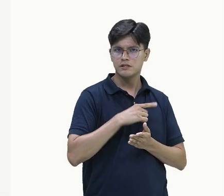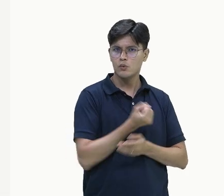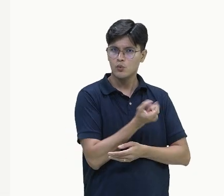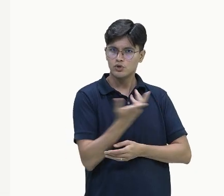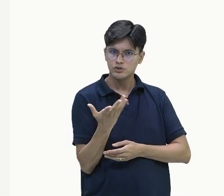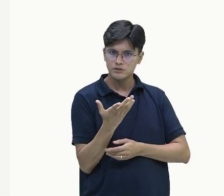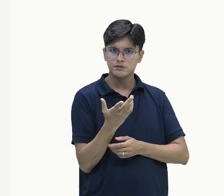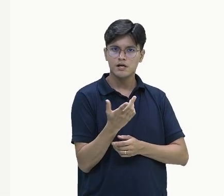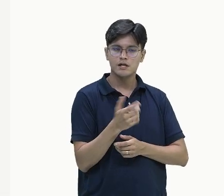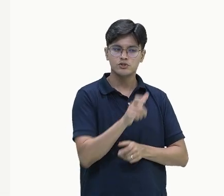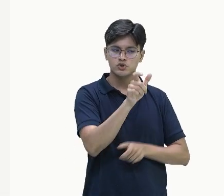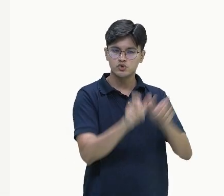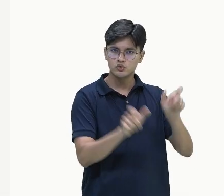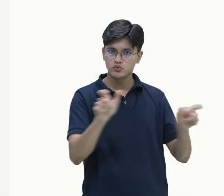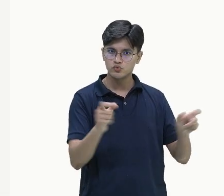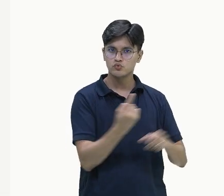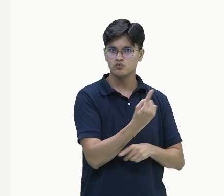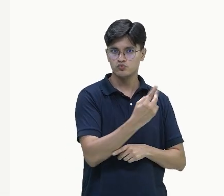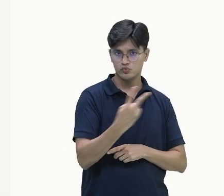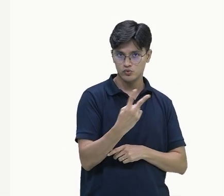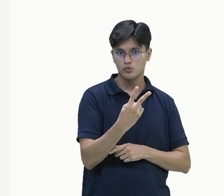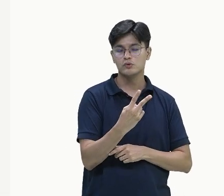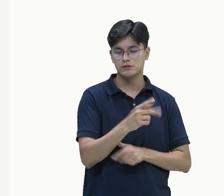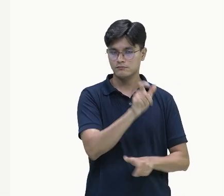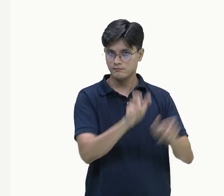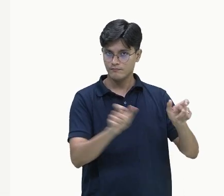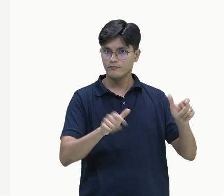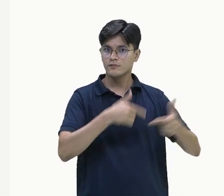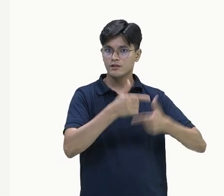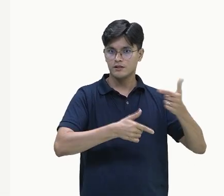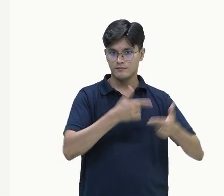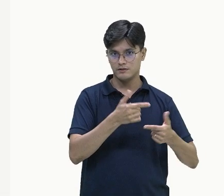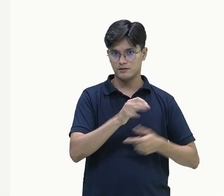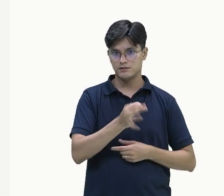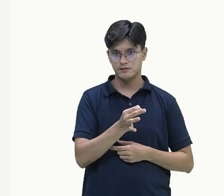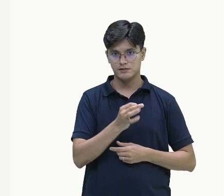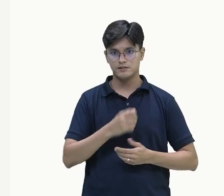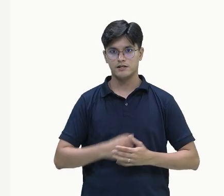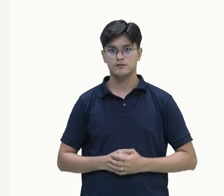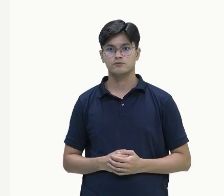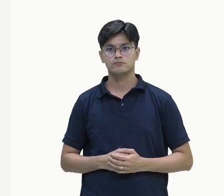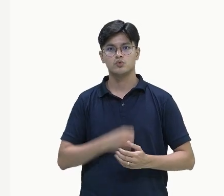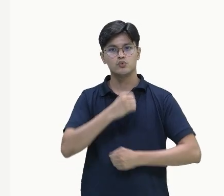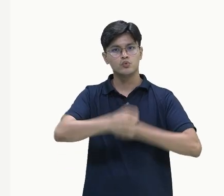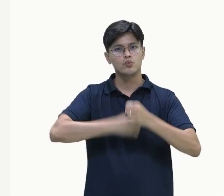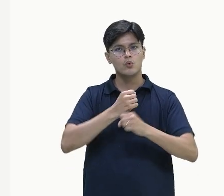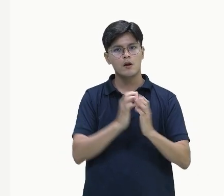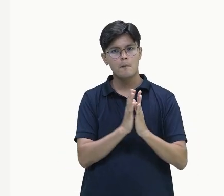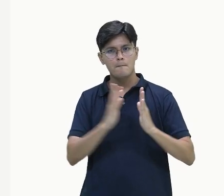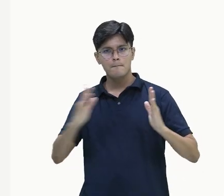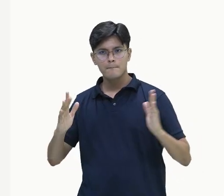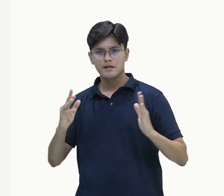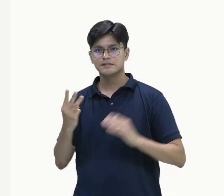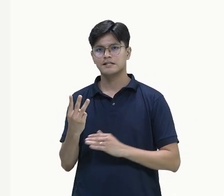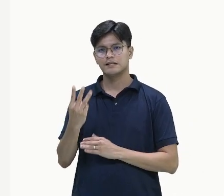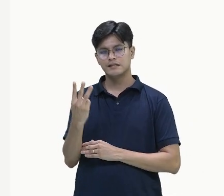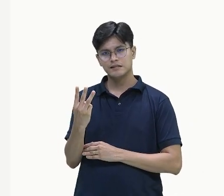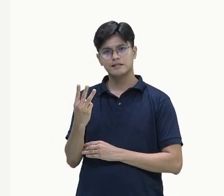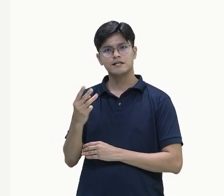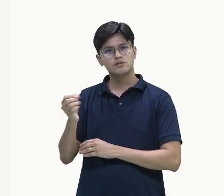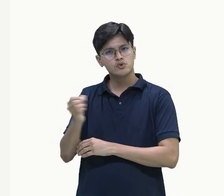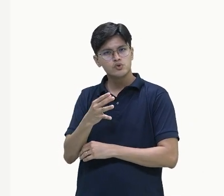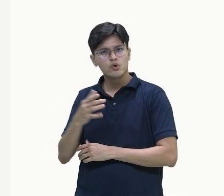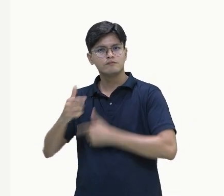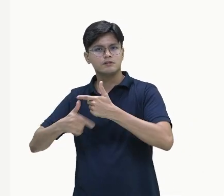que passa, 3 novos trabalhadores entram na cooperativa. Olha só, temos aqui embaixo uma equação do primeiro grau